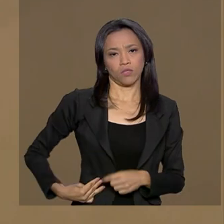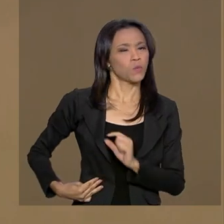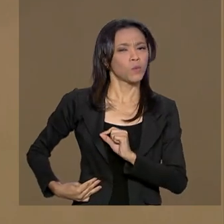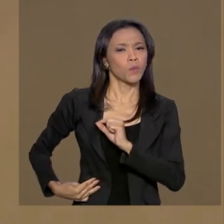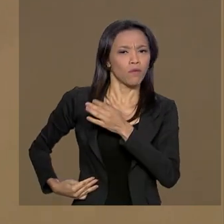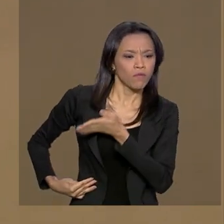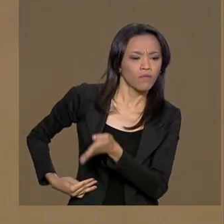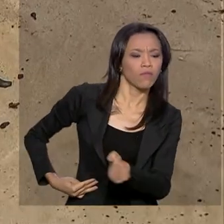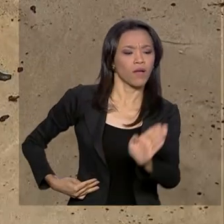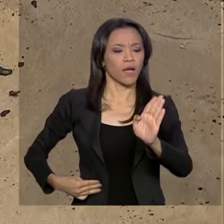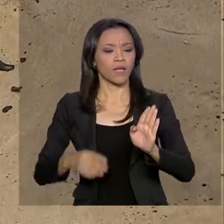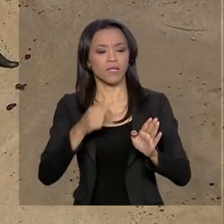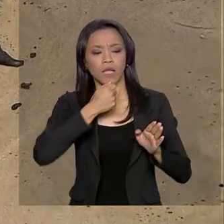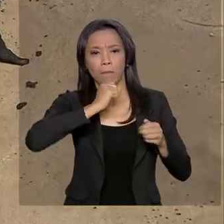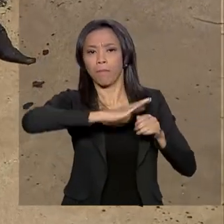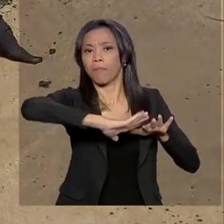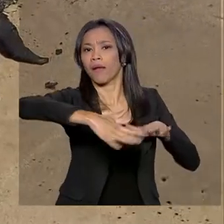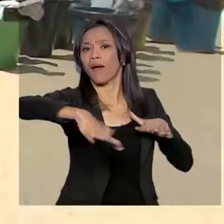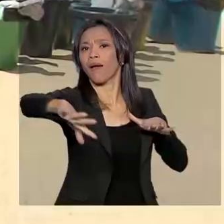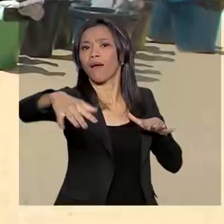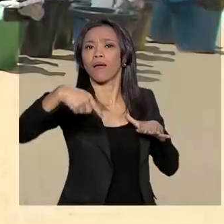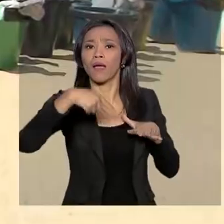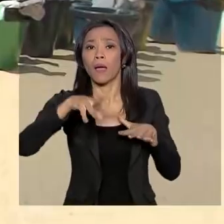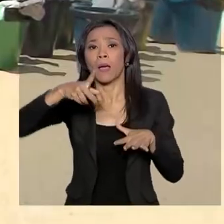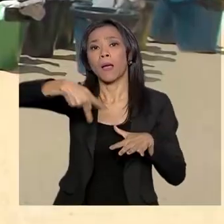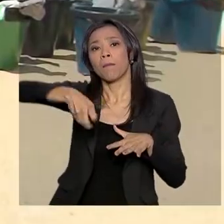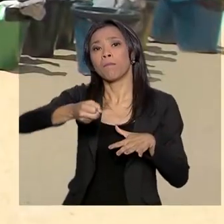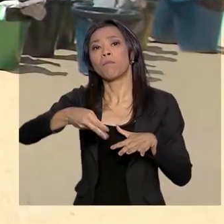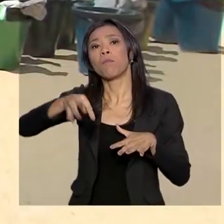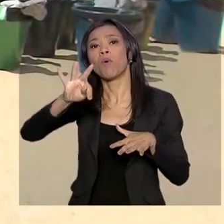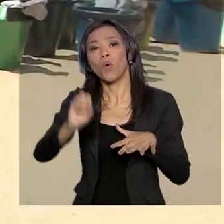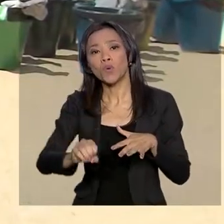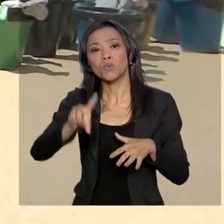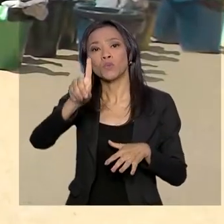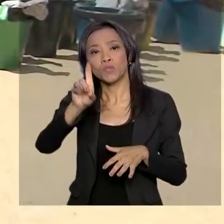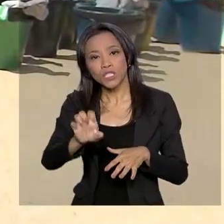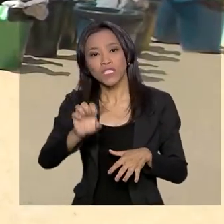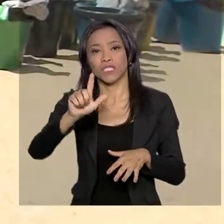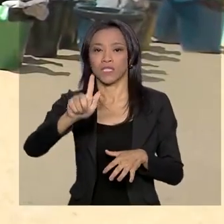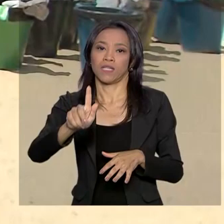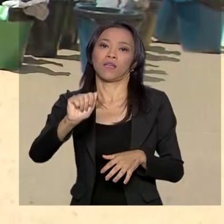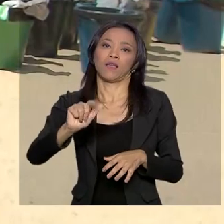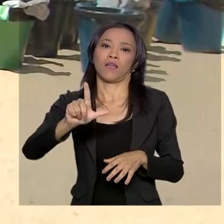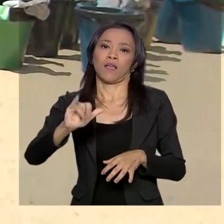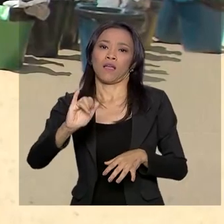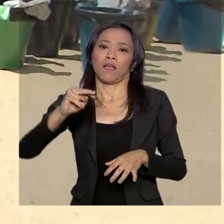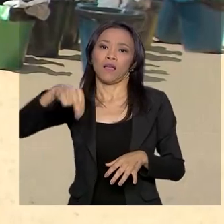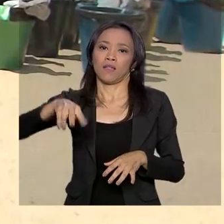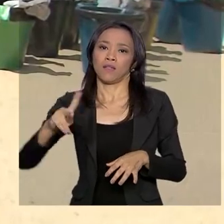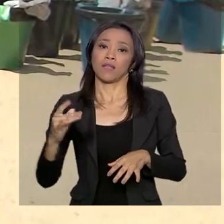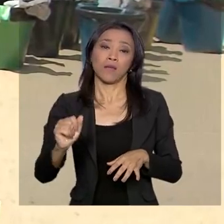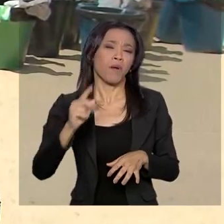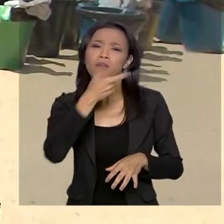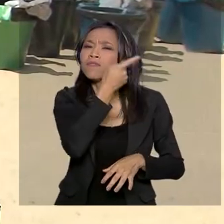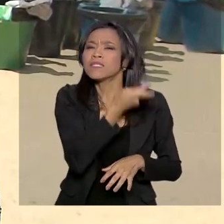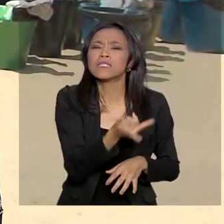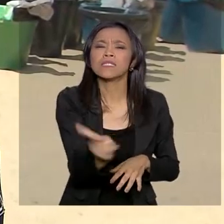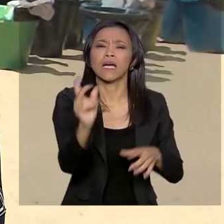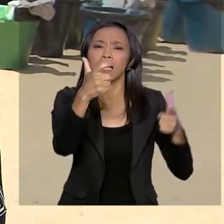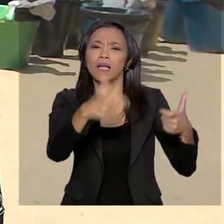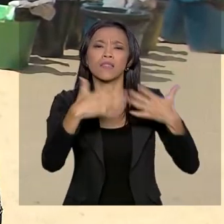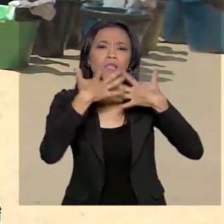até porto de galinhas e onde visita as piscinas naturais à tarde marcelo álvaro participa de uma coletiva